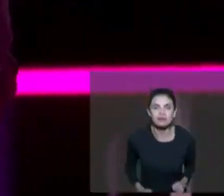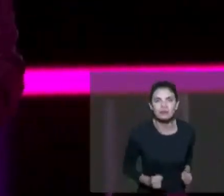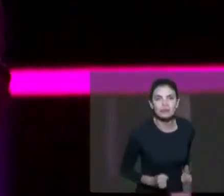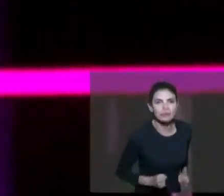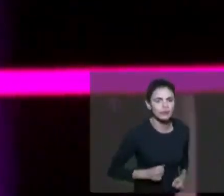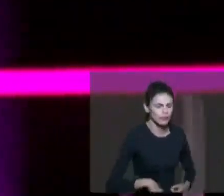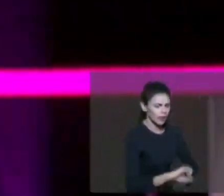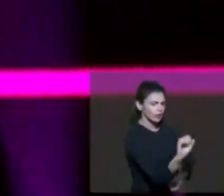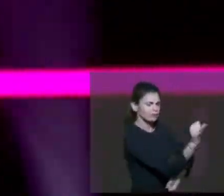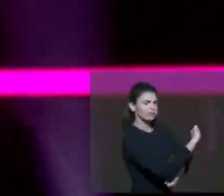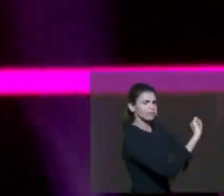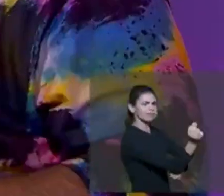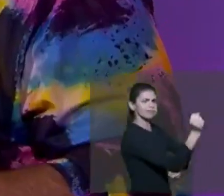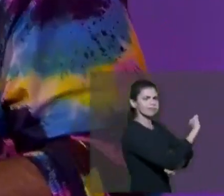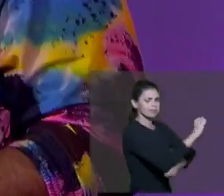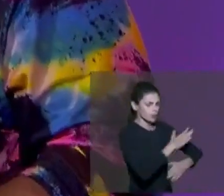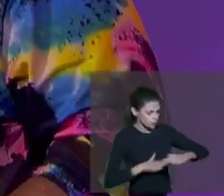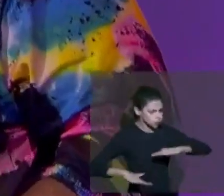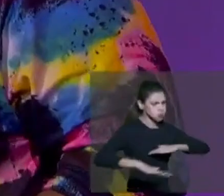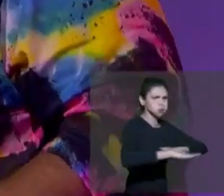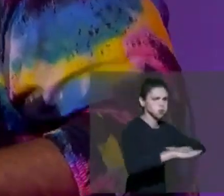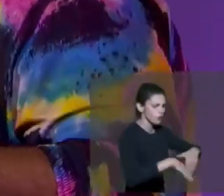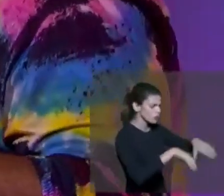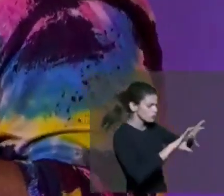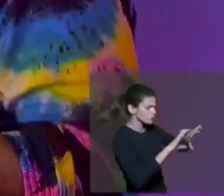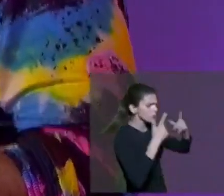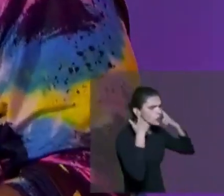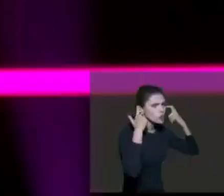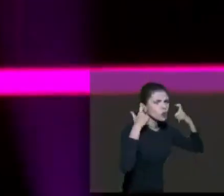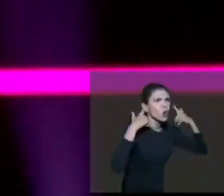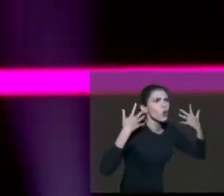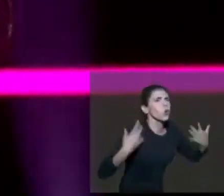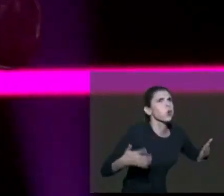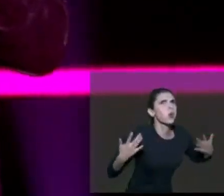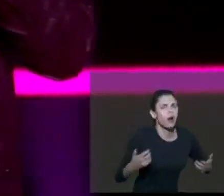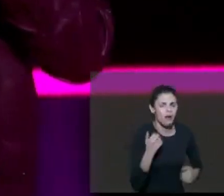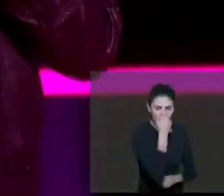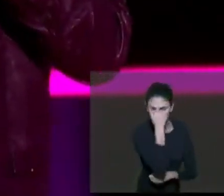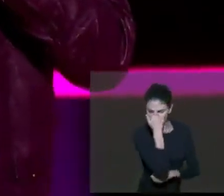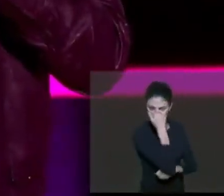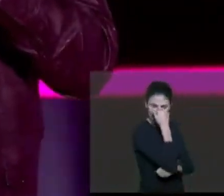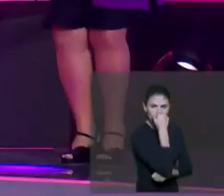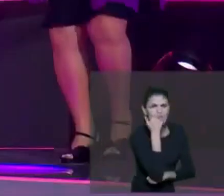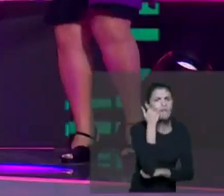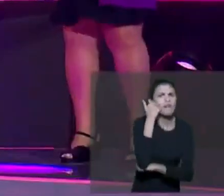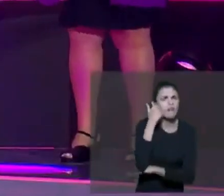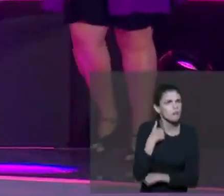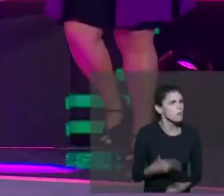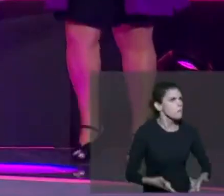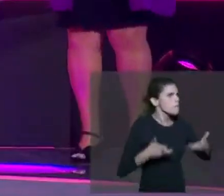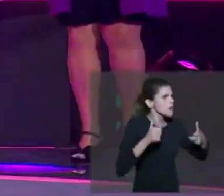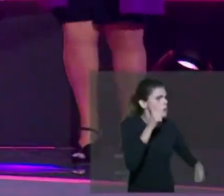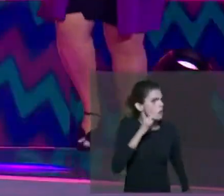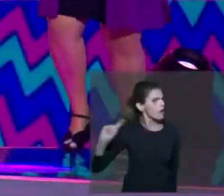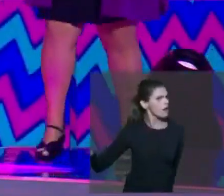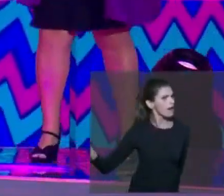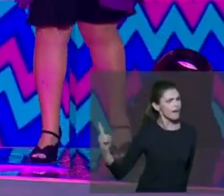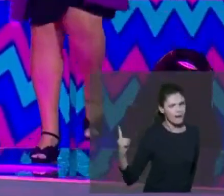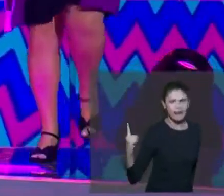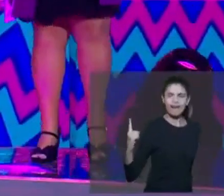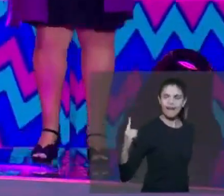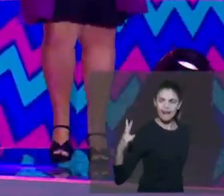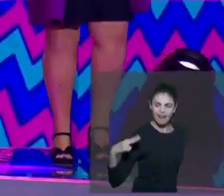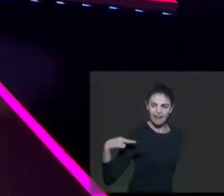Entrei na rua dela com meu carro rebaixado, no meu porta-mala escutando forró pesado. Eu logo percebi quando ela olhou pra